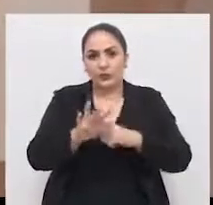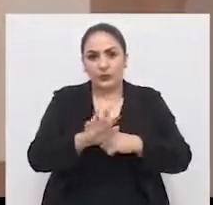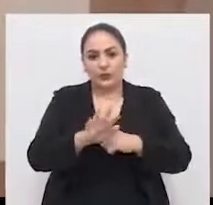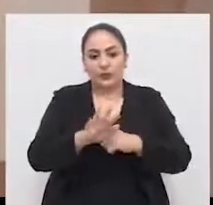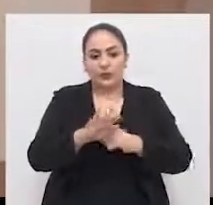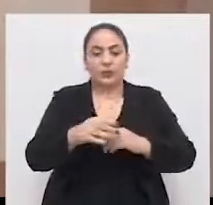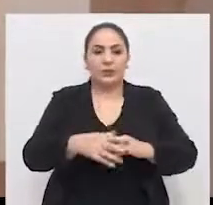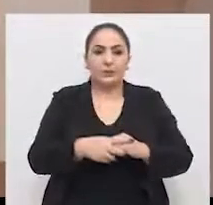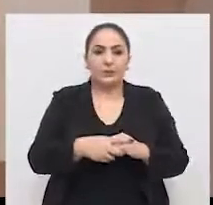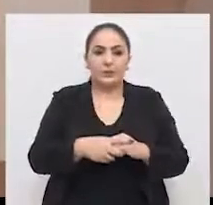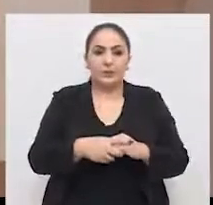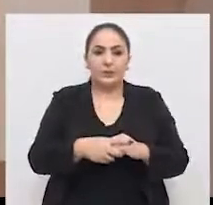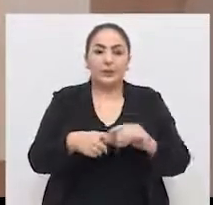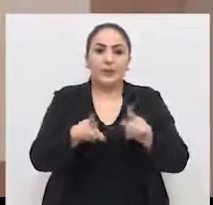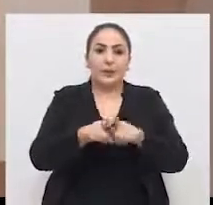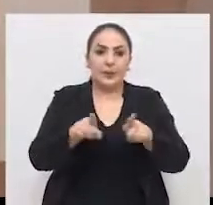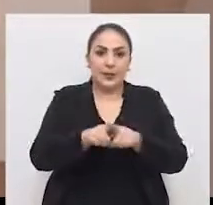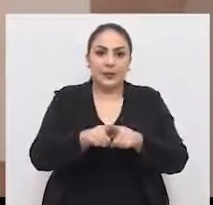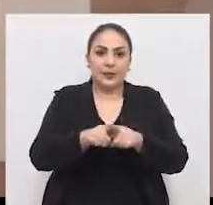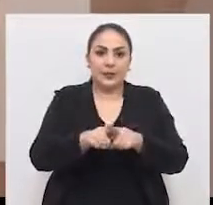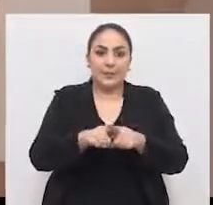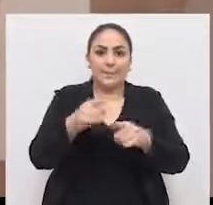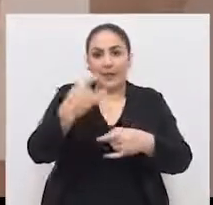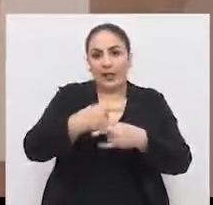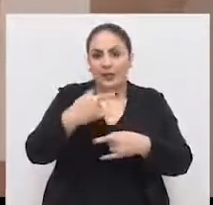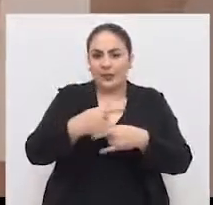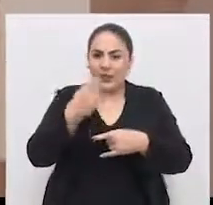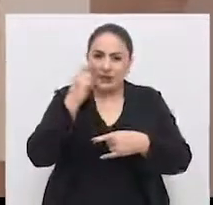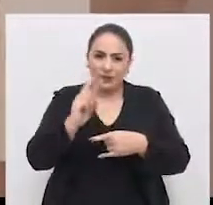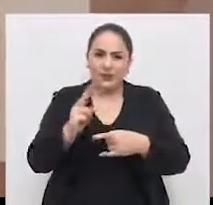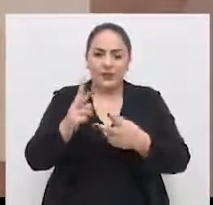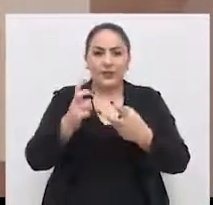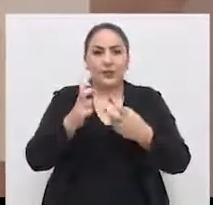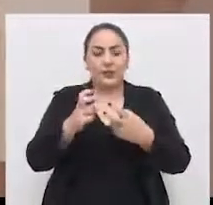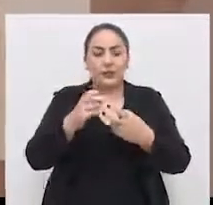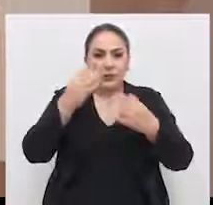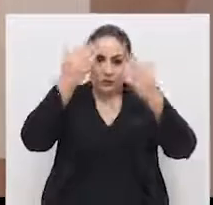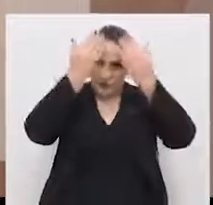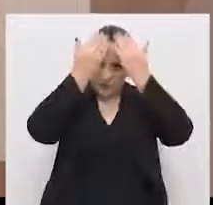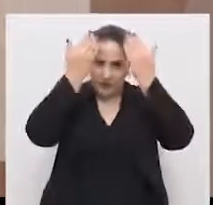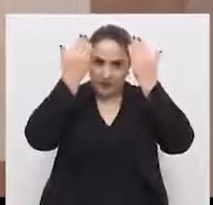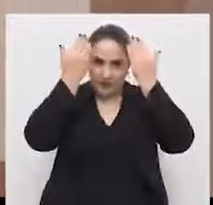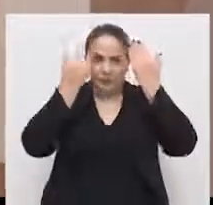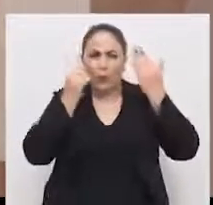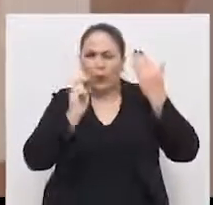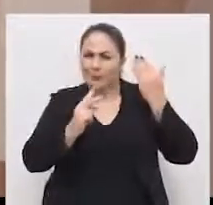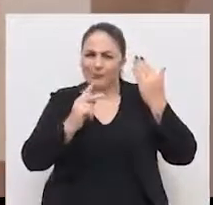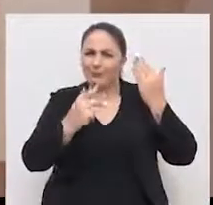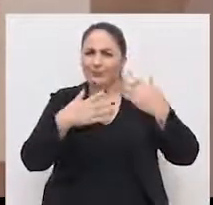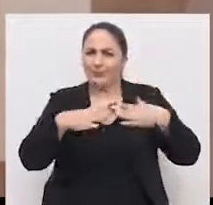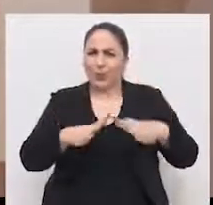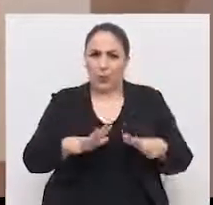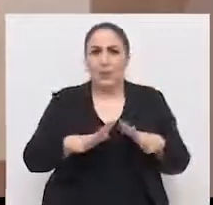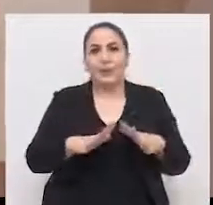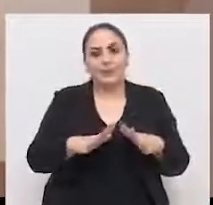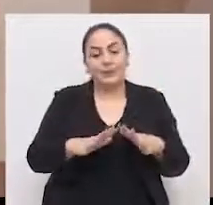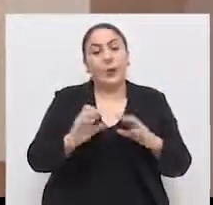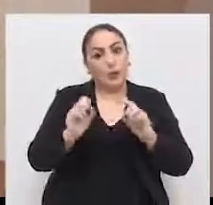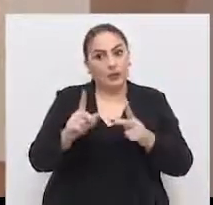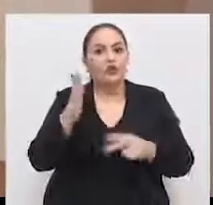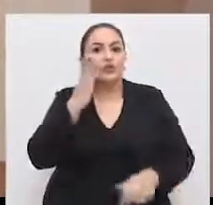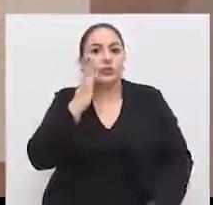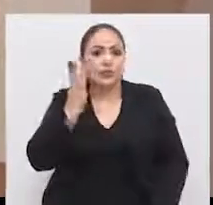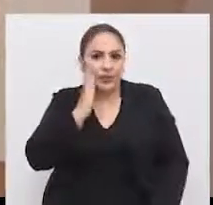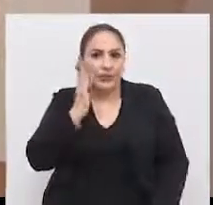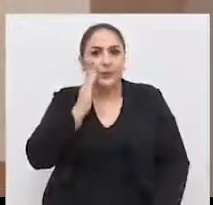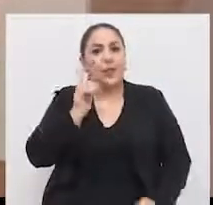social, em uma live e vendo a sua raiz de forma desconfortável, você